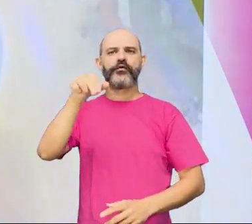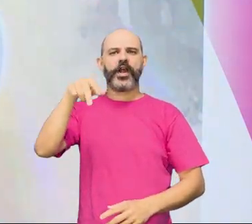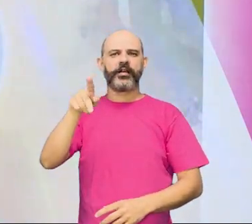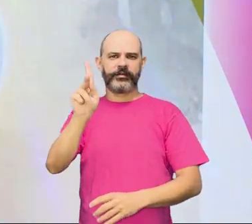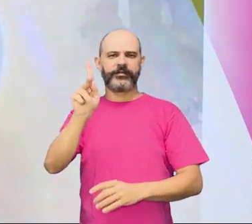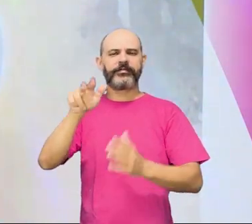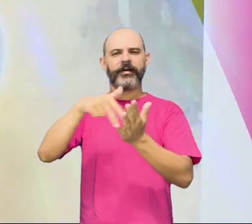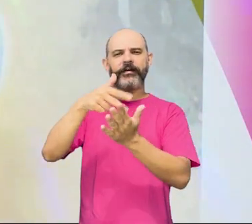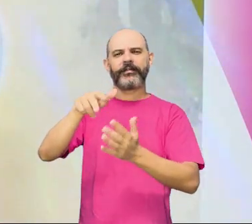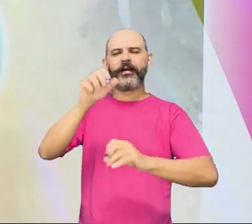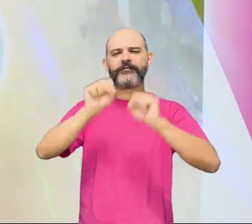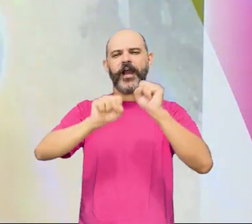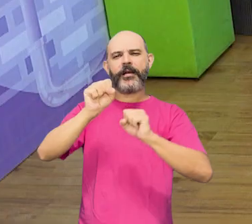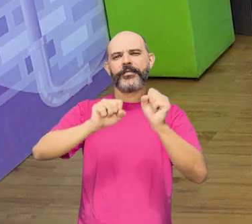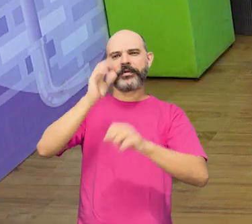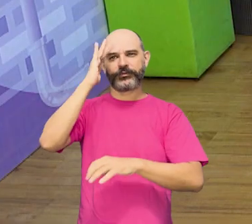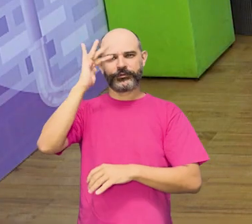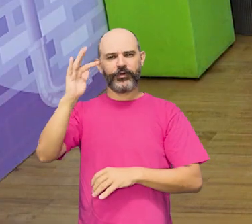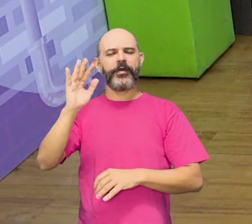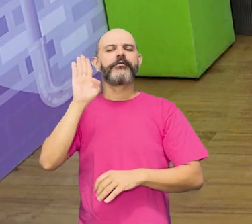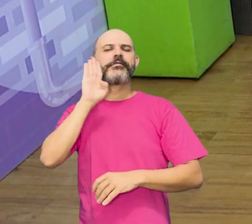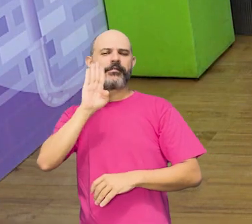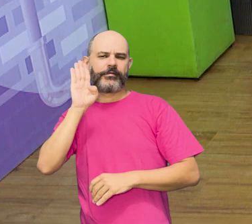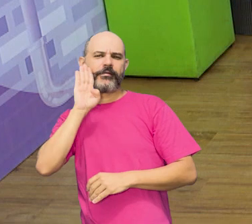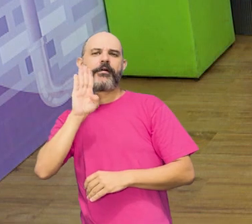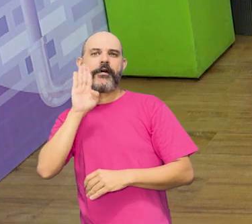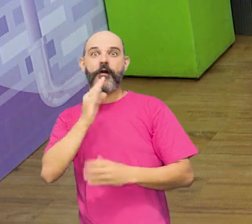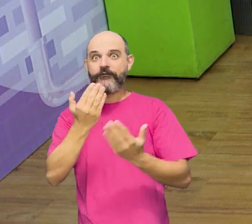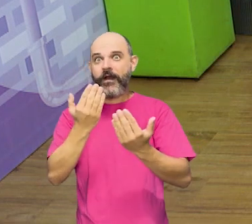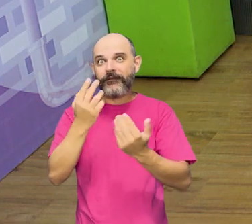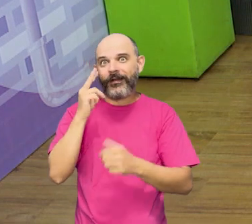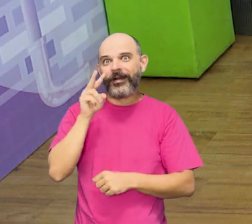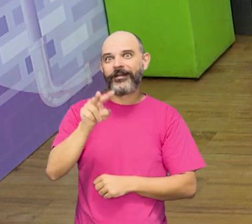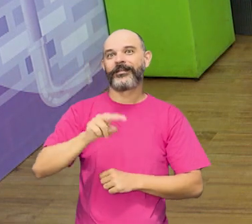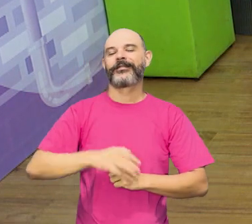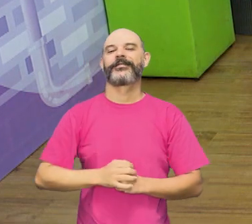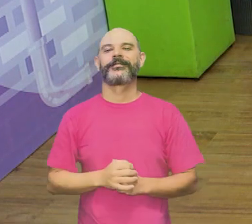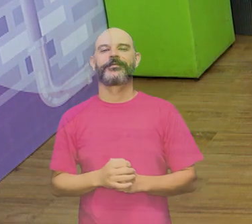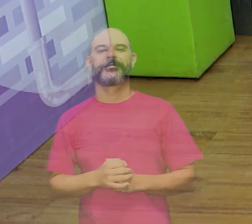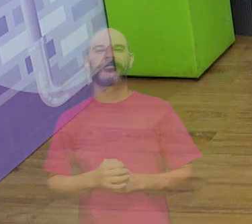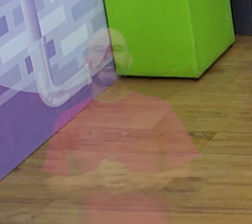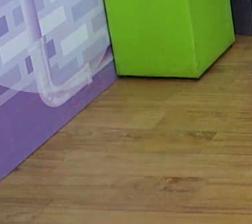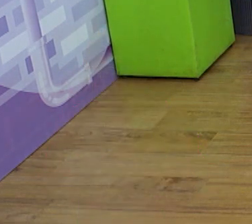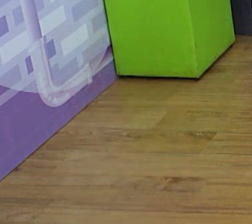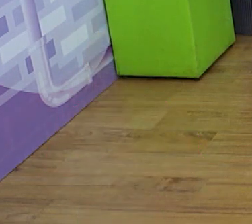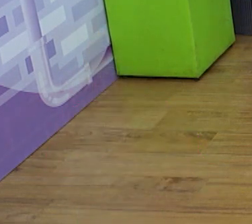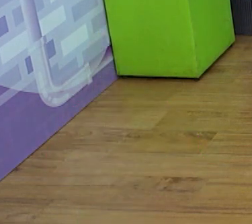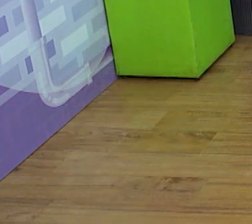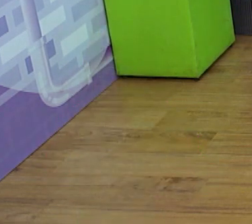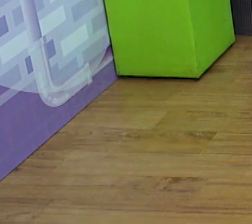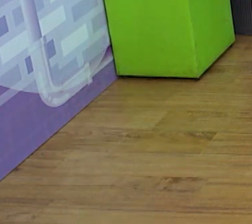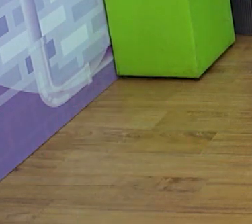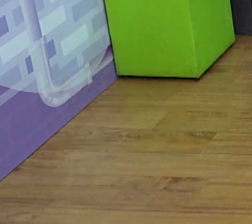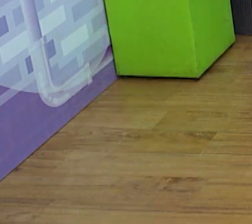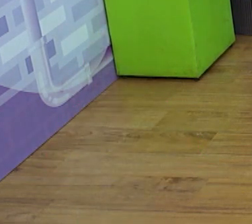o funk da Fábrica de Sonhos. Foi muito legal! Vem ver aqui comigo!